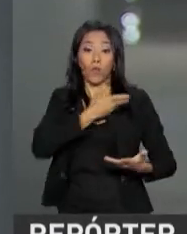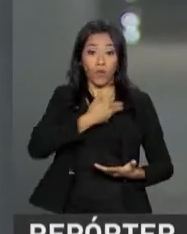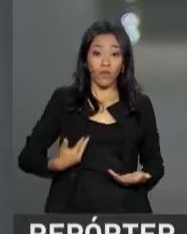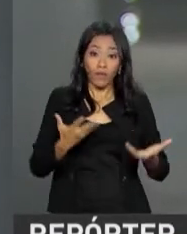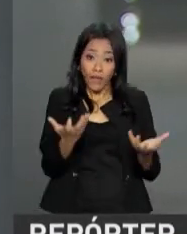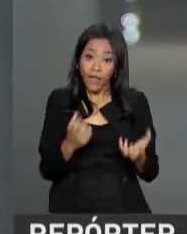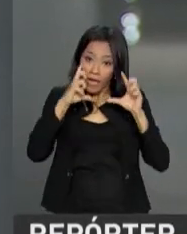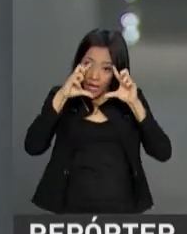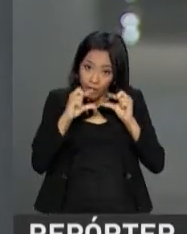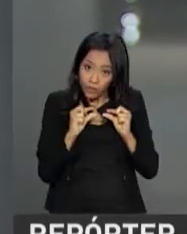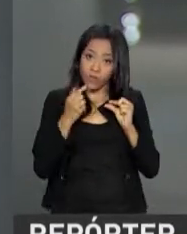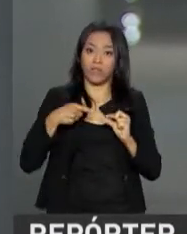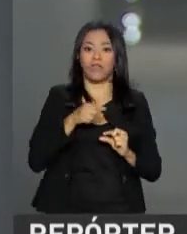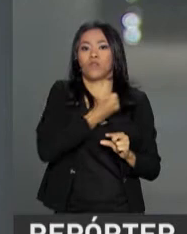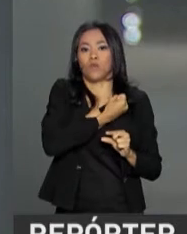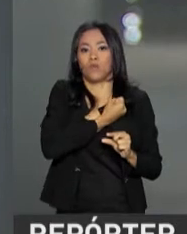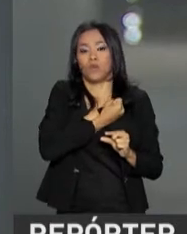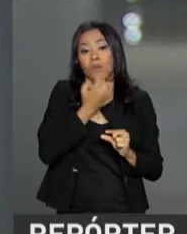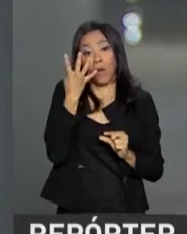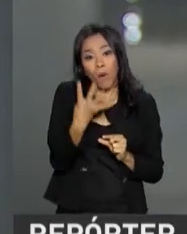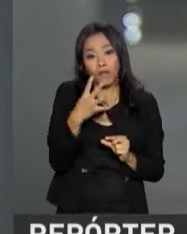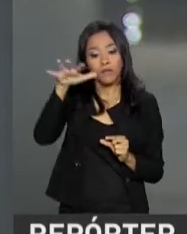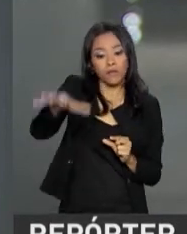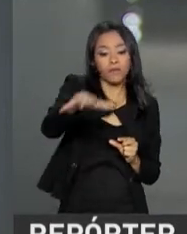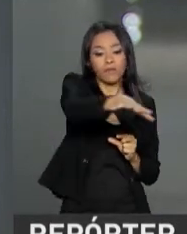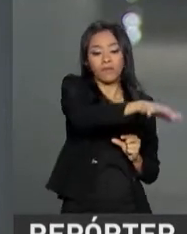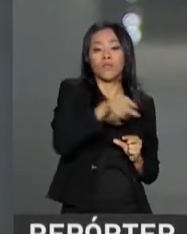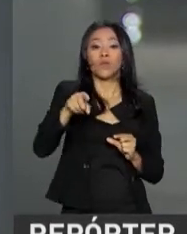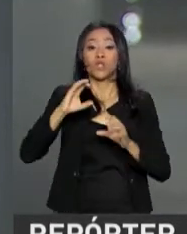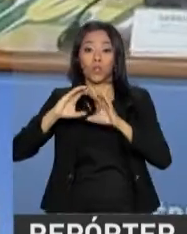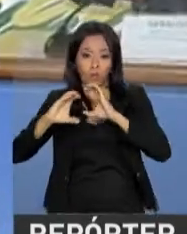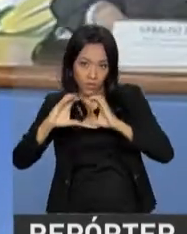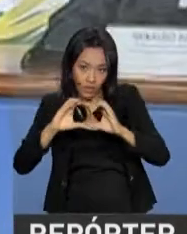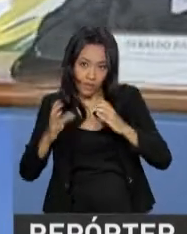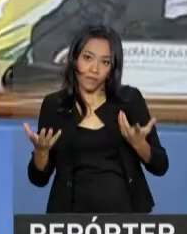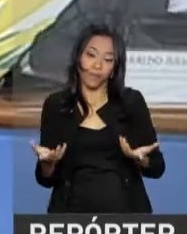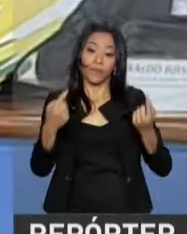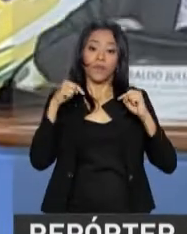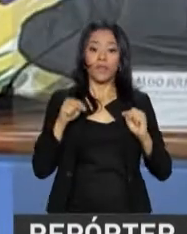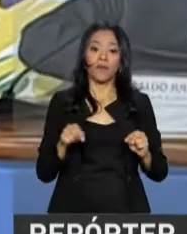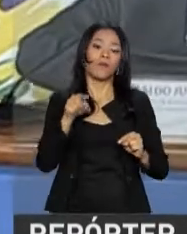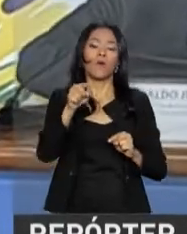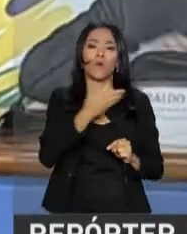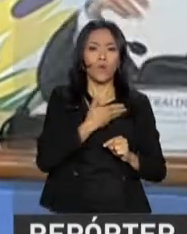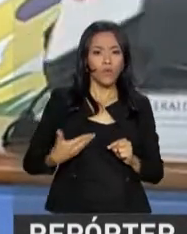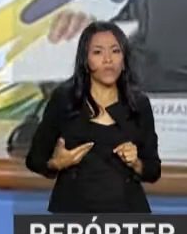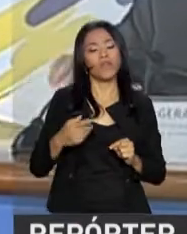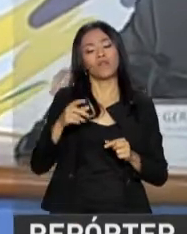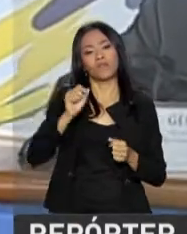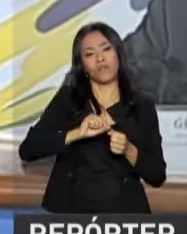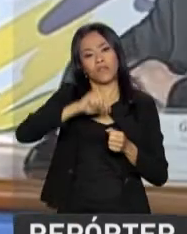reduzir este número para apenas 4 setores, entre eles o de comunicação. Com isso, o governo fez mais um bloqueio